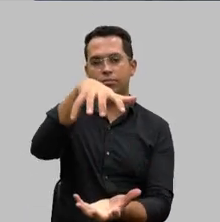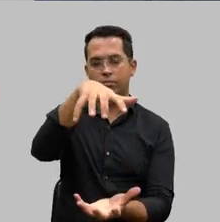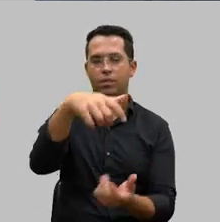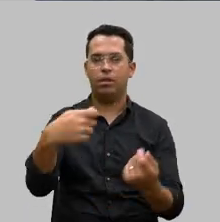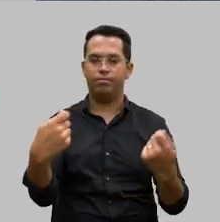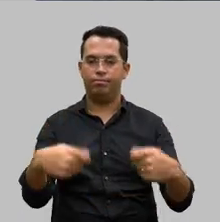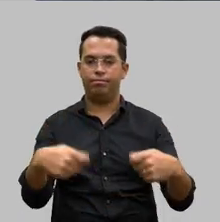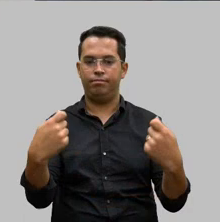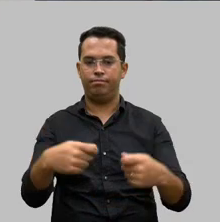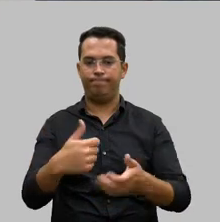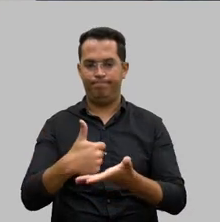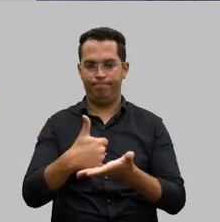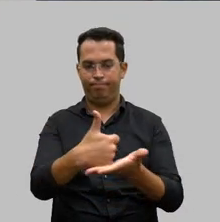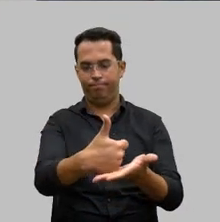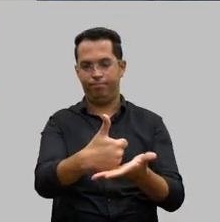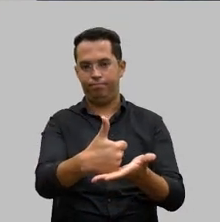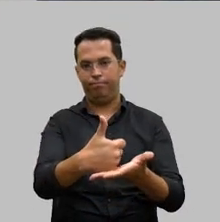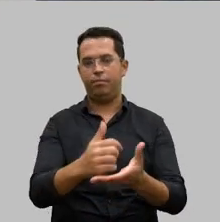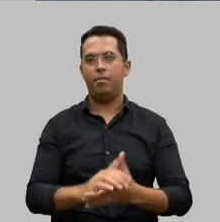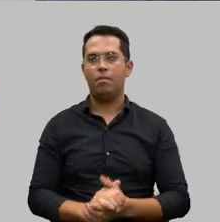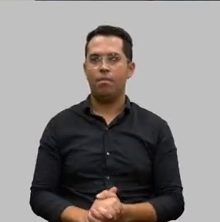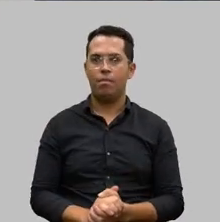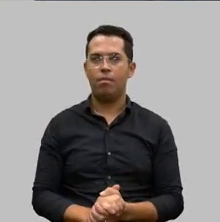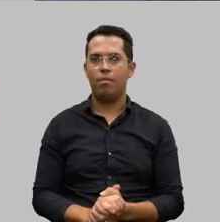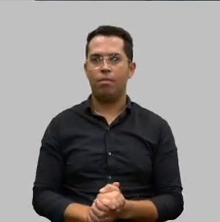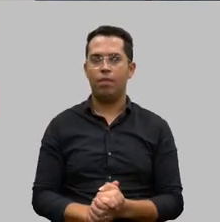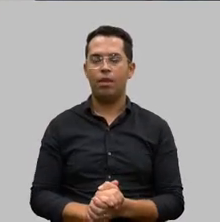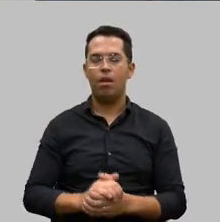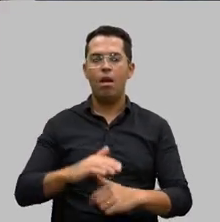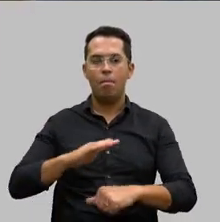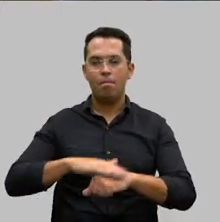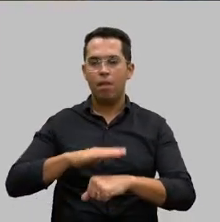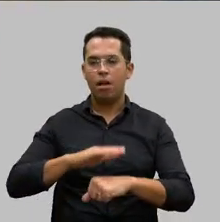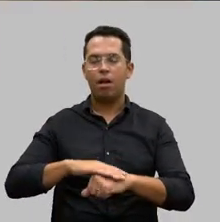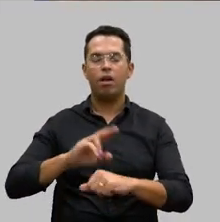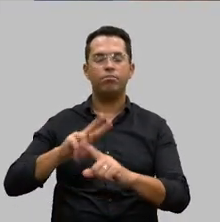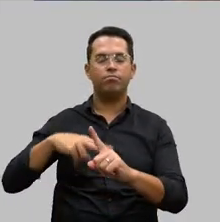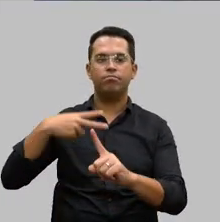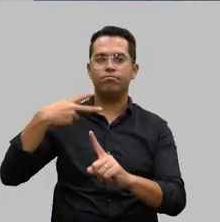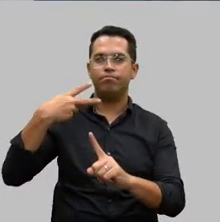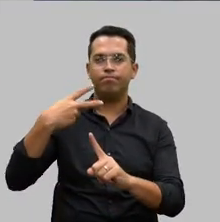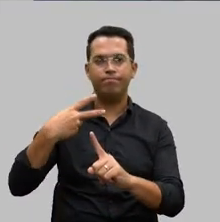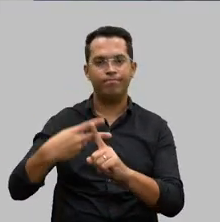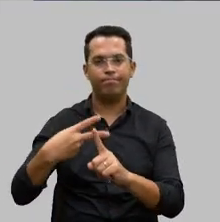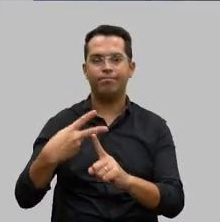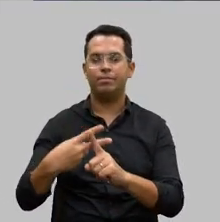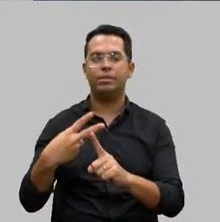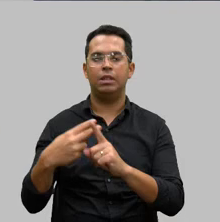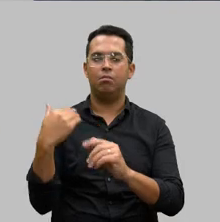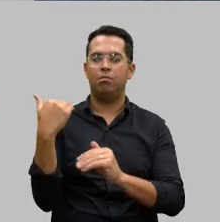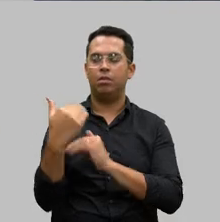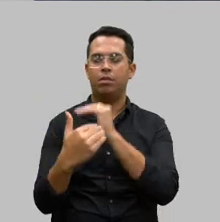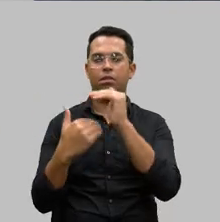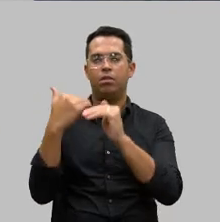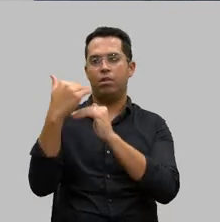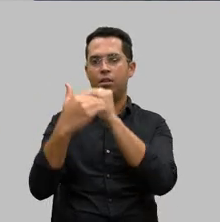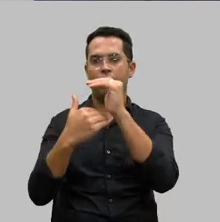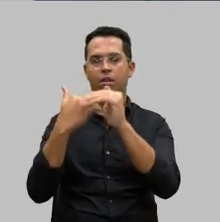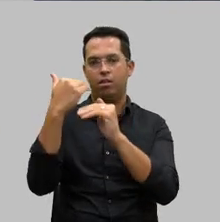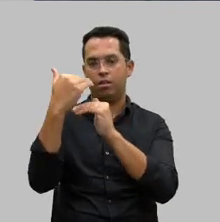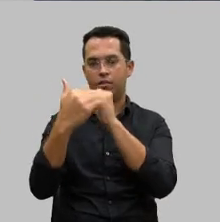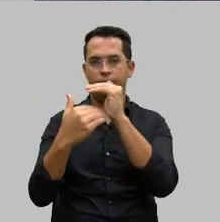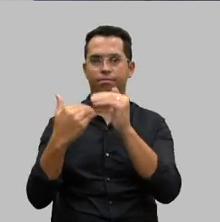a cada dia mais aumentando os processos de home care né E esses processos não só